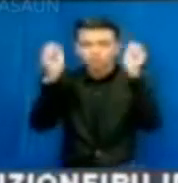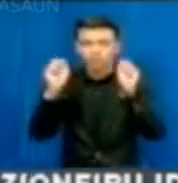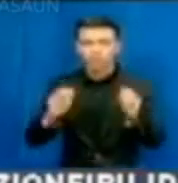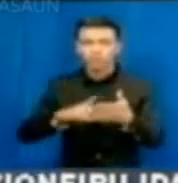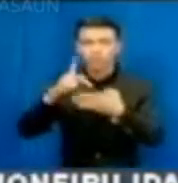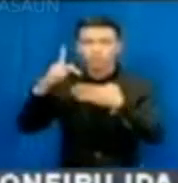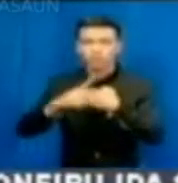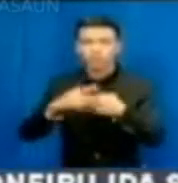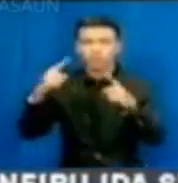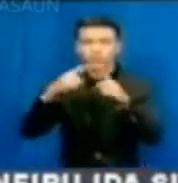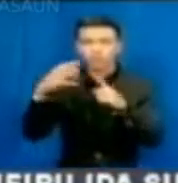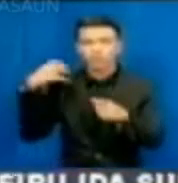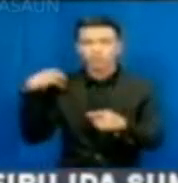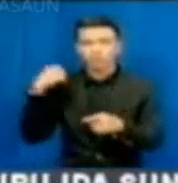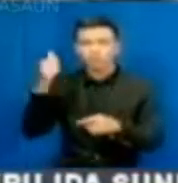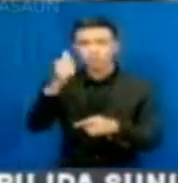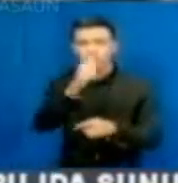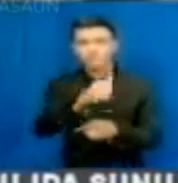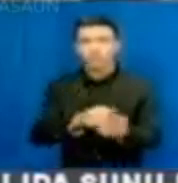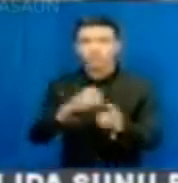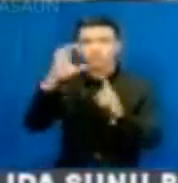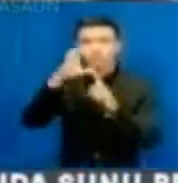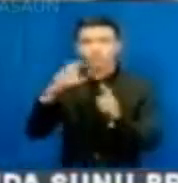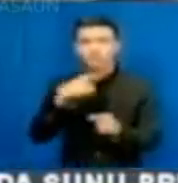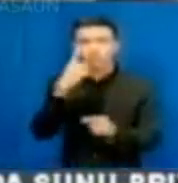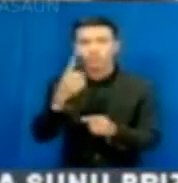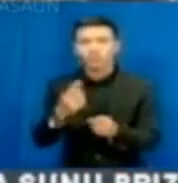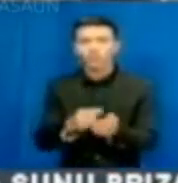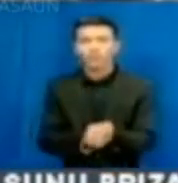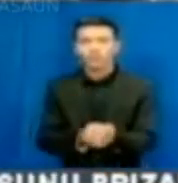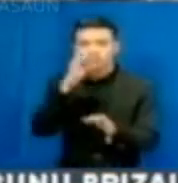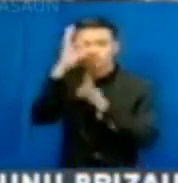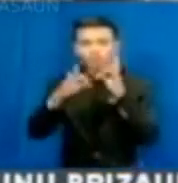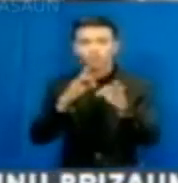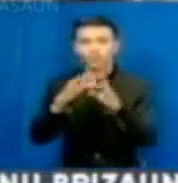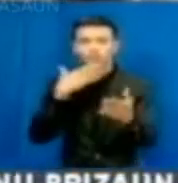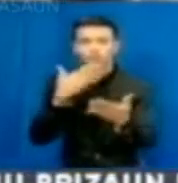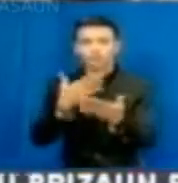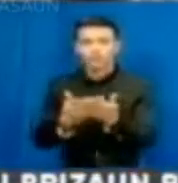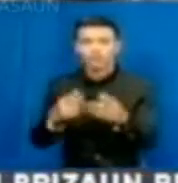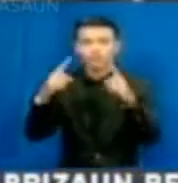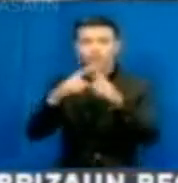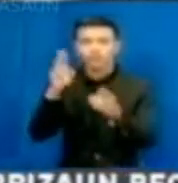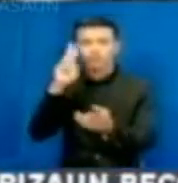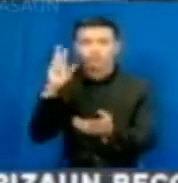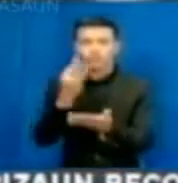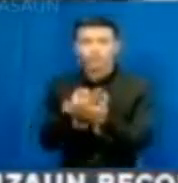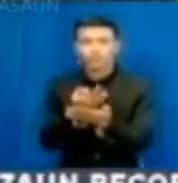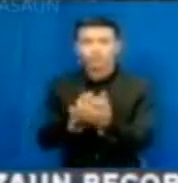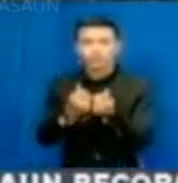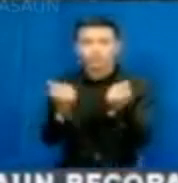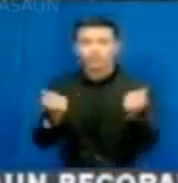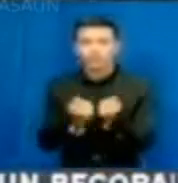programático da instituição e da IDAC. Dirigente ne profunda, atu garante eficiência no eficácia da execução. Agência